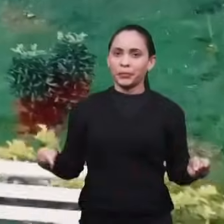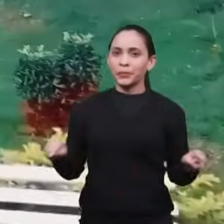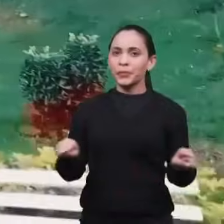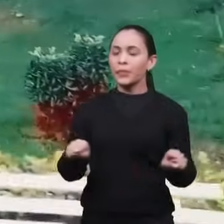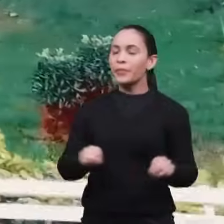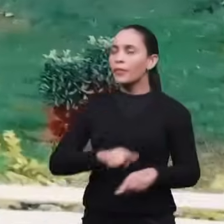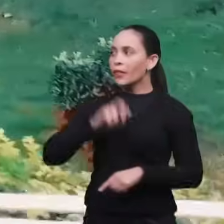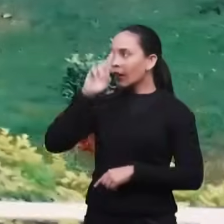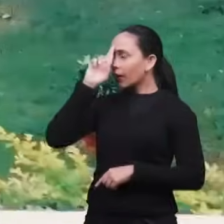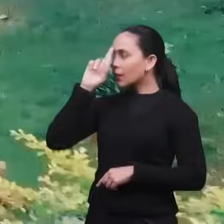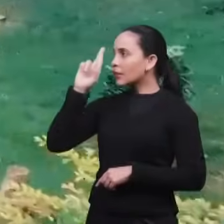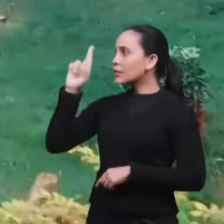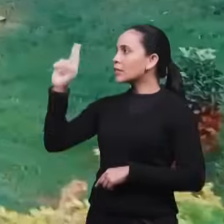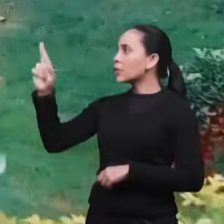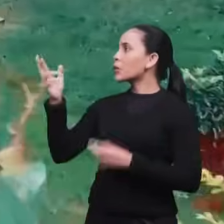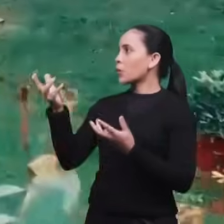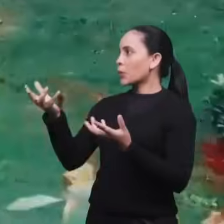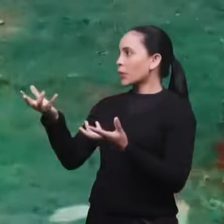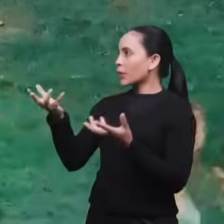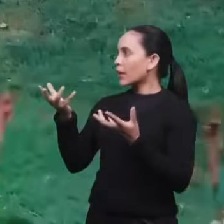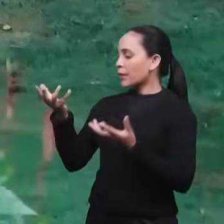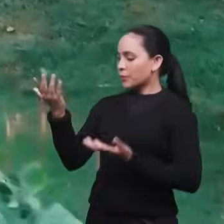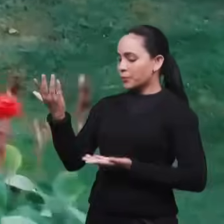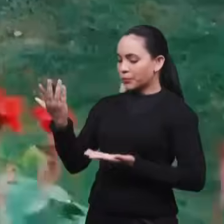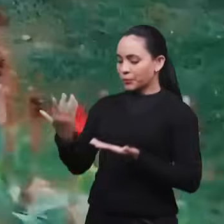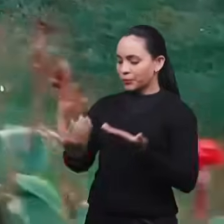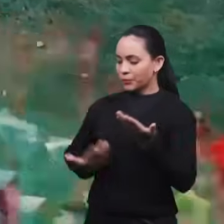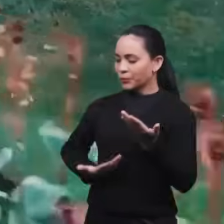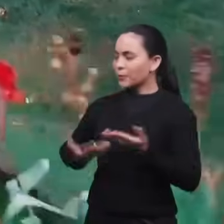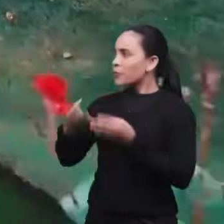Quero ser, Senhor, teu céu